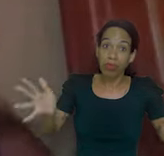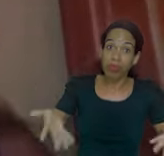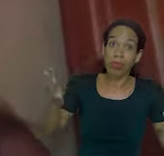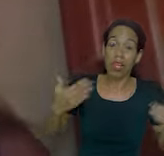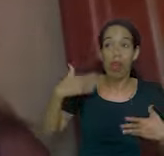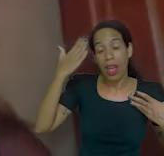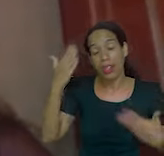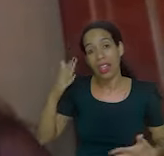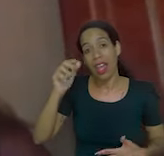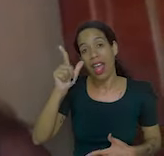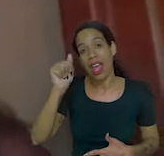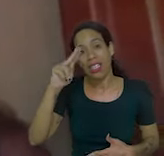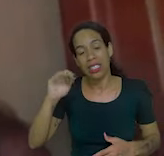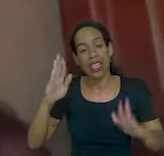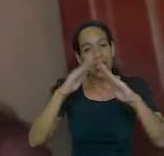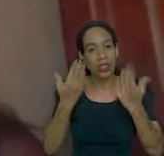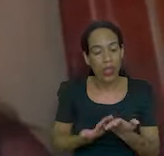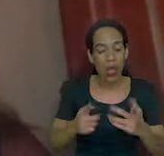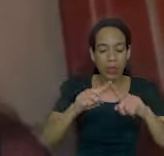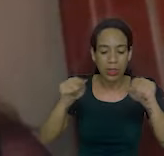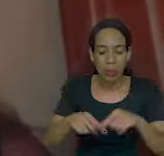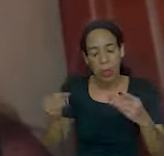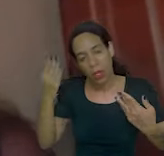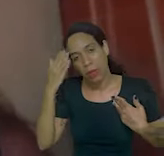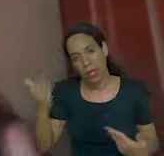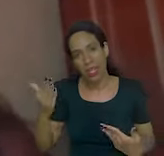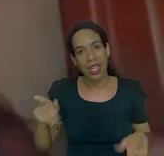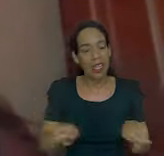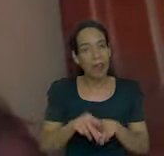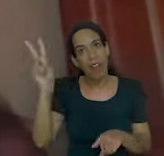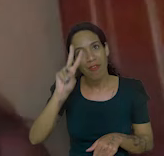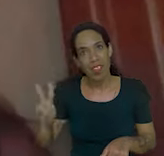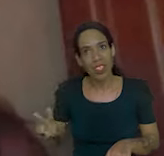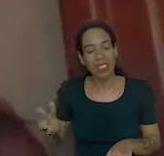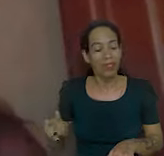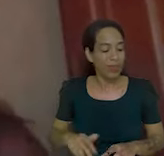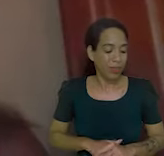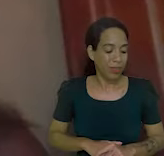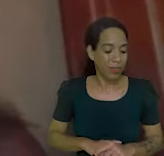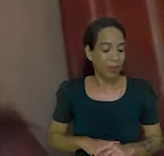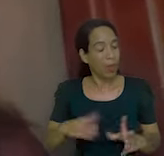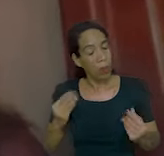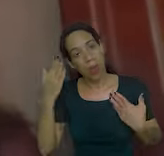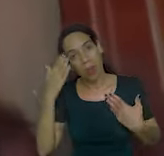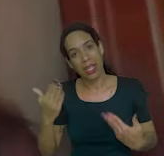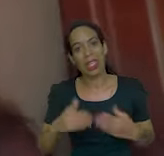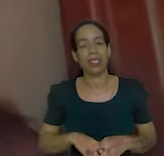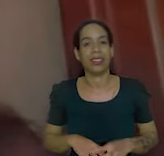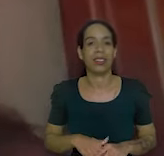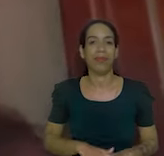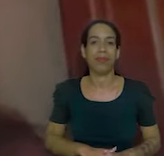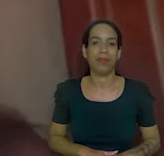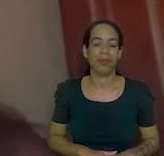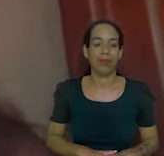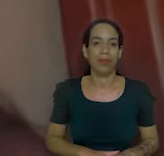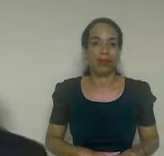assim, agradecer a Aline, agradecer a escola pelo espaço, muito obrigada, e por valorizar a prata da casa, né? Então, assim, muito obrigada